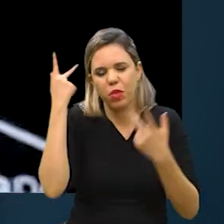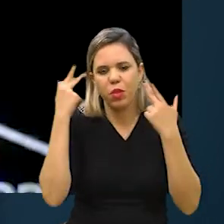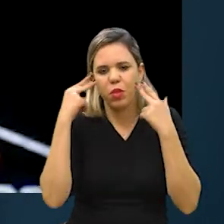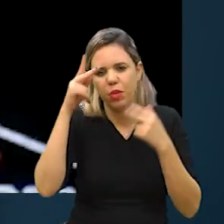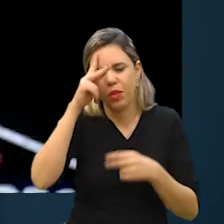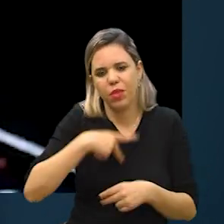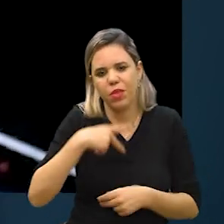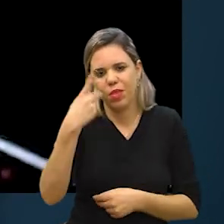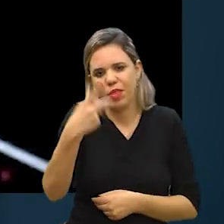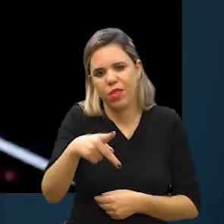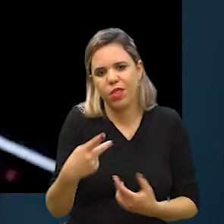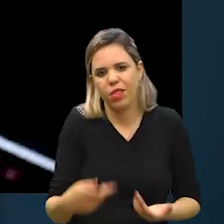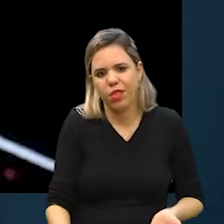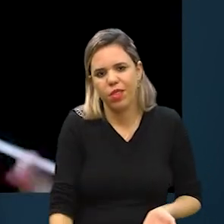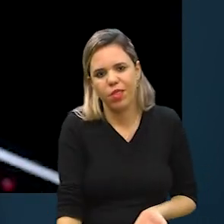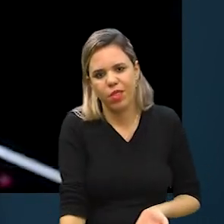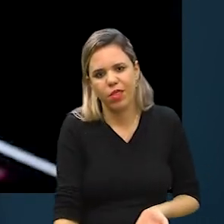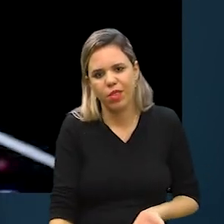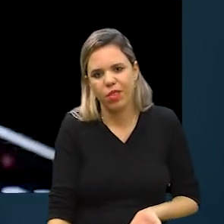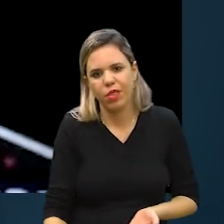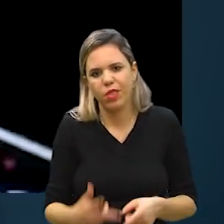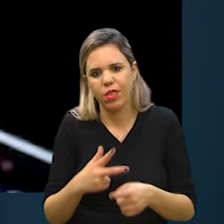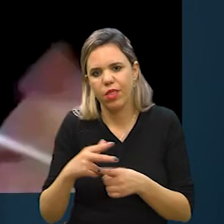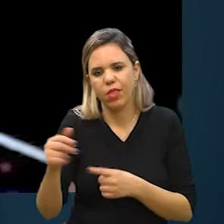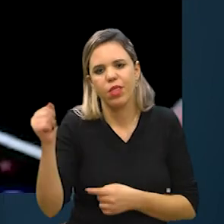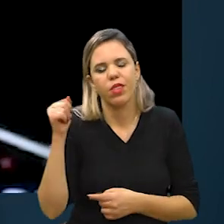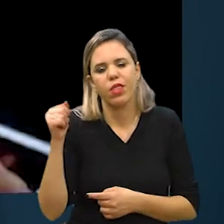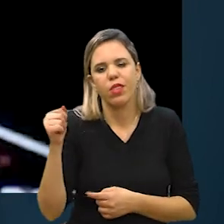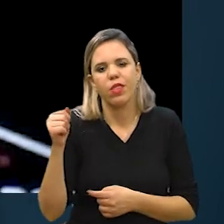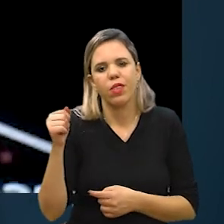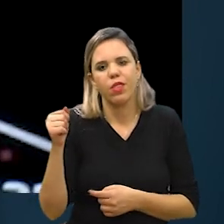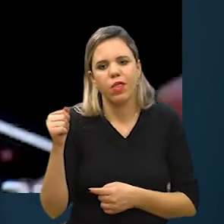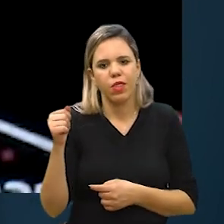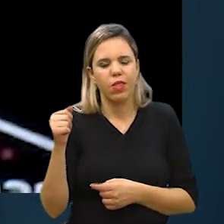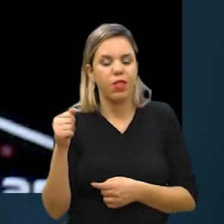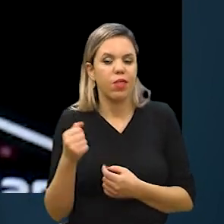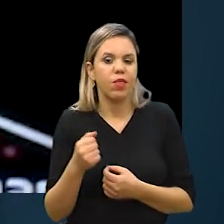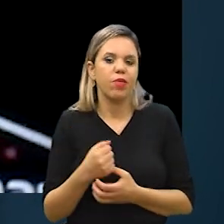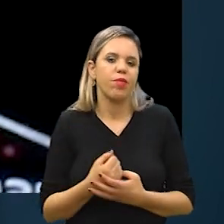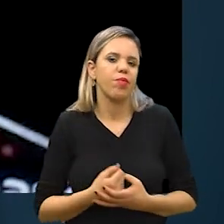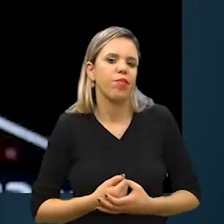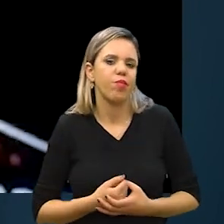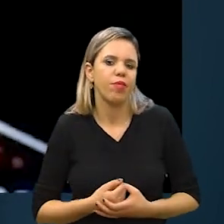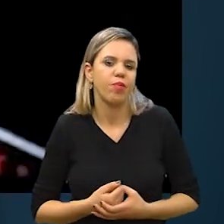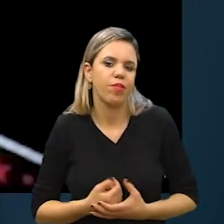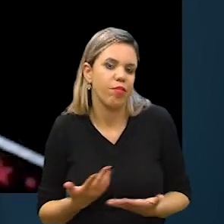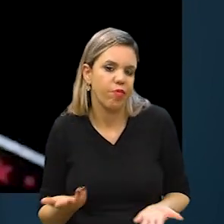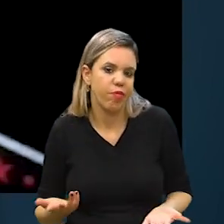dentro, né? É natural dele, é dele. Um cara que foi campeão, que foi campeão,